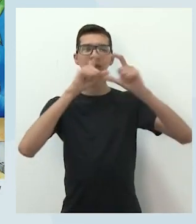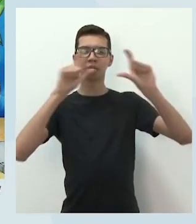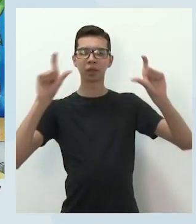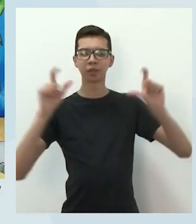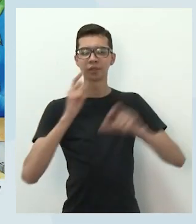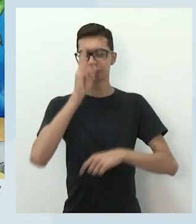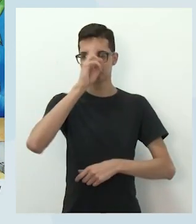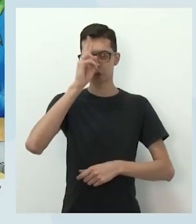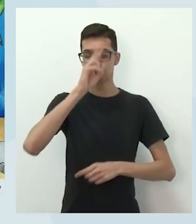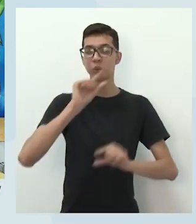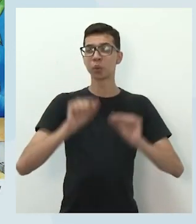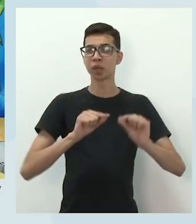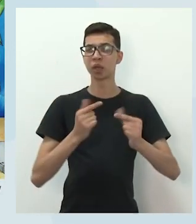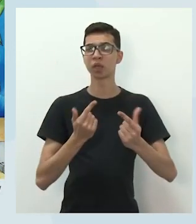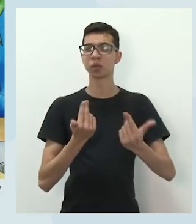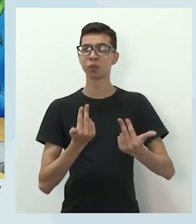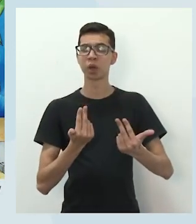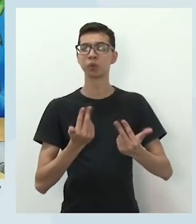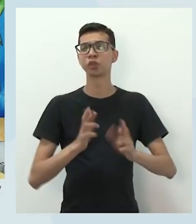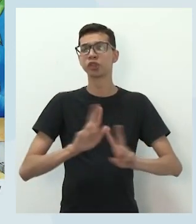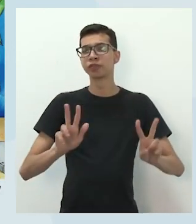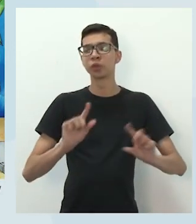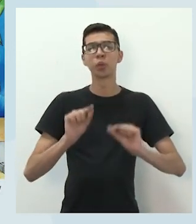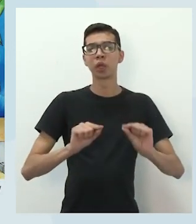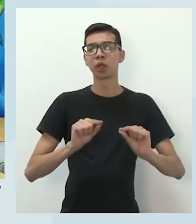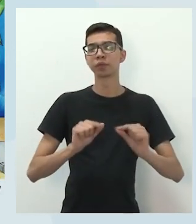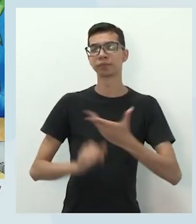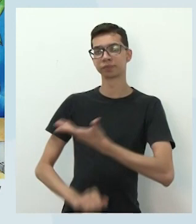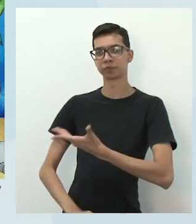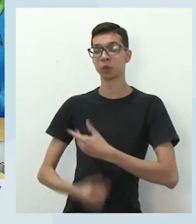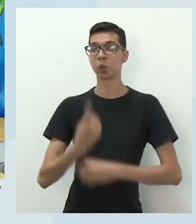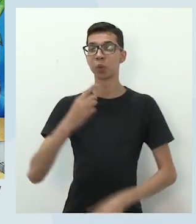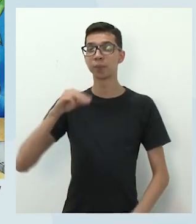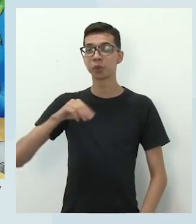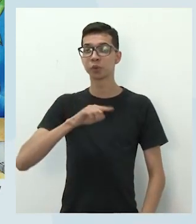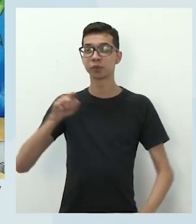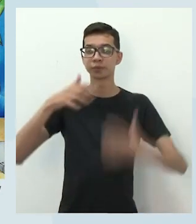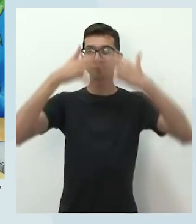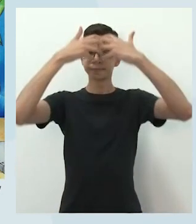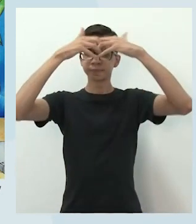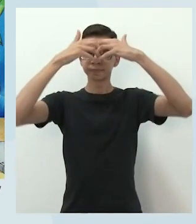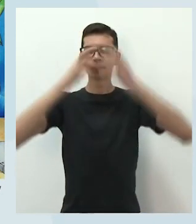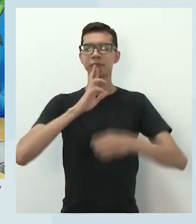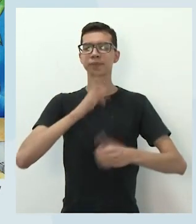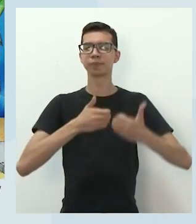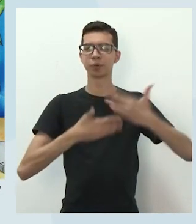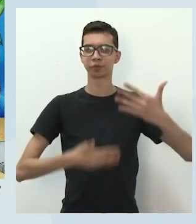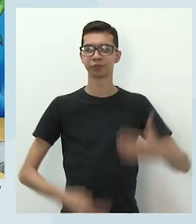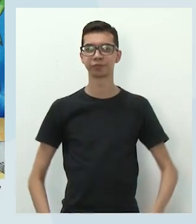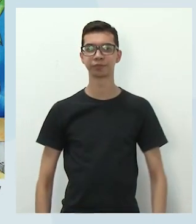entre elas? Vamos pensar um pouquinho. Vocês têm 1 minuto para me responder aqui no chat. A gente volta já.